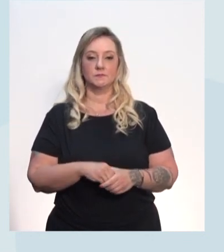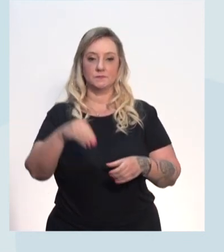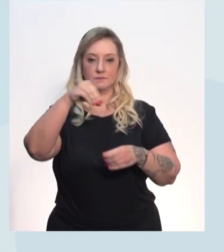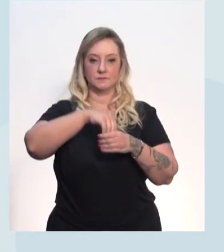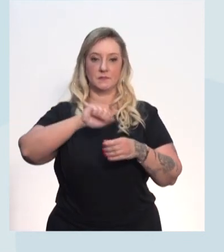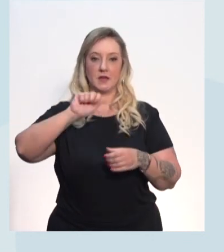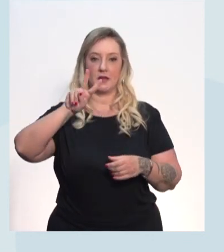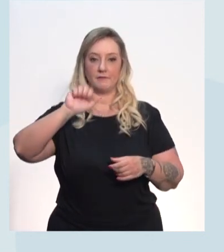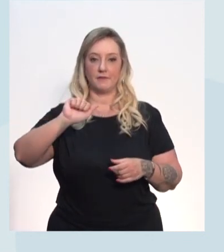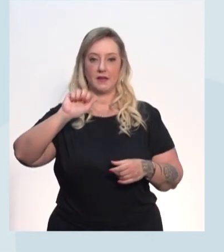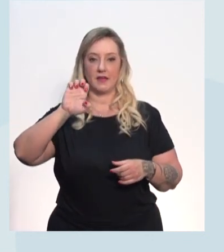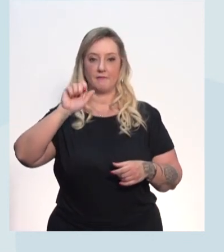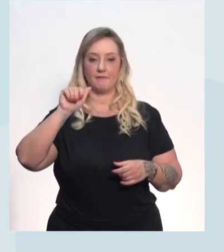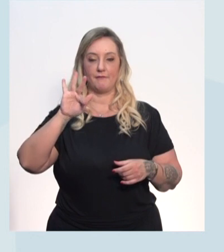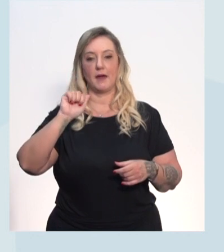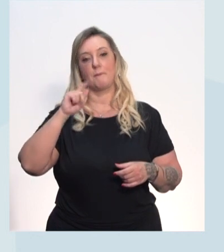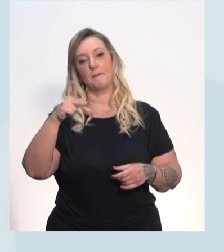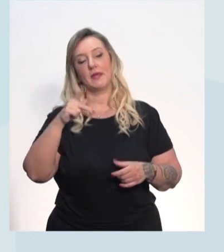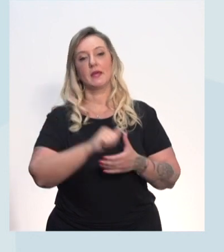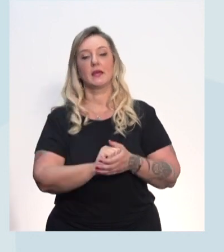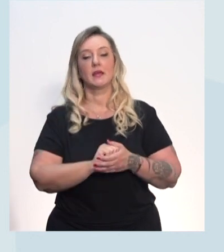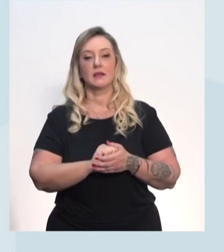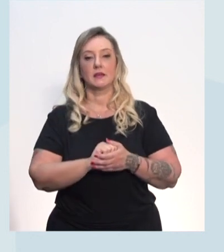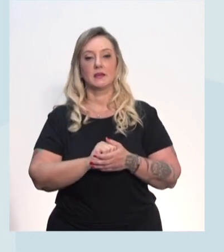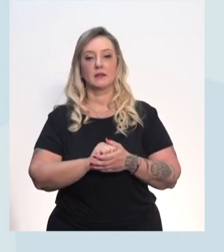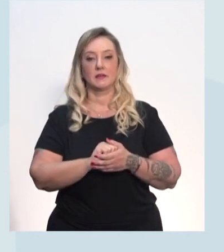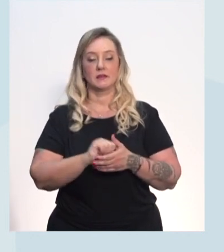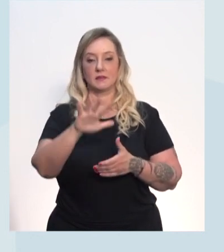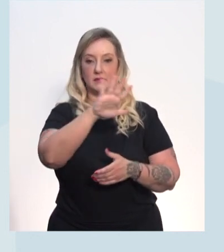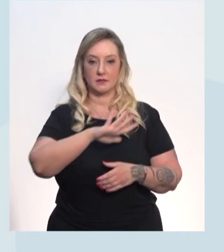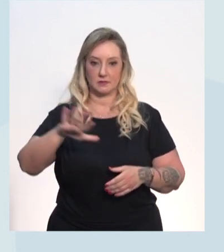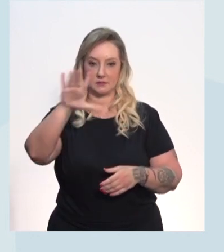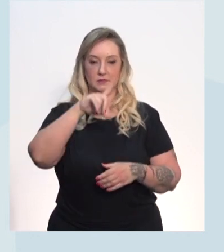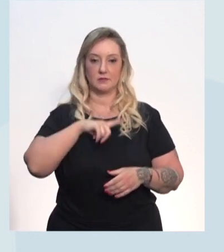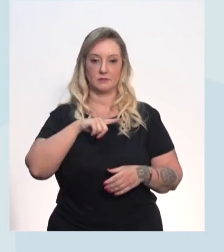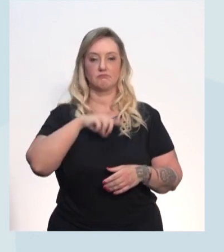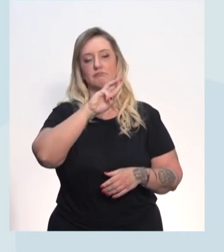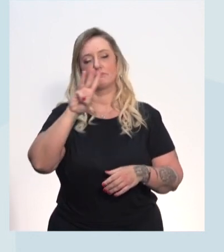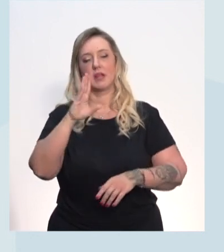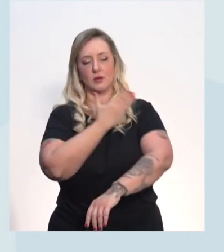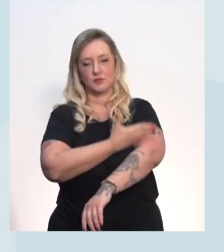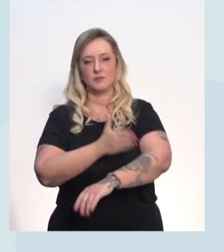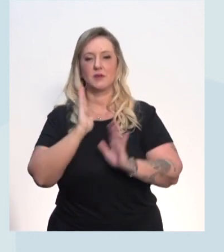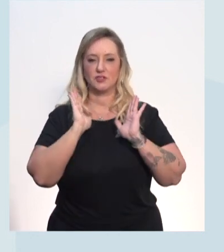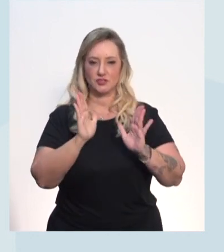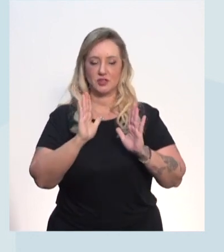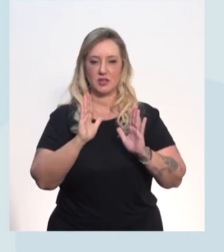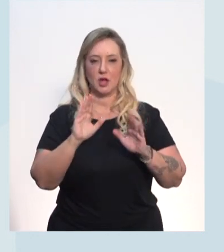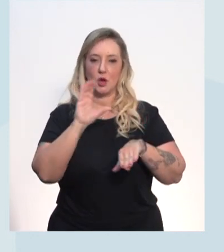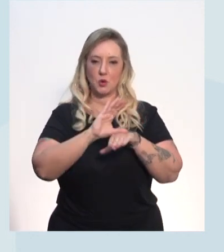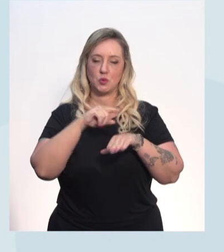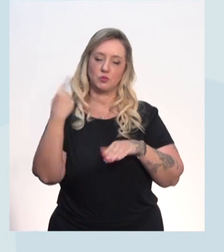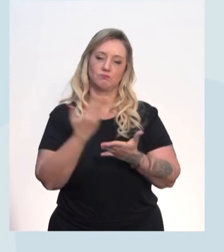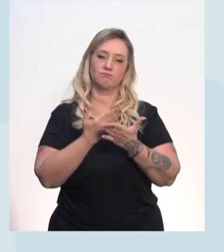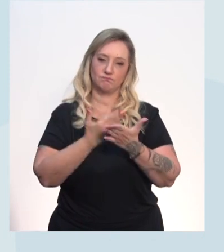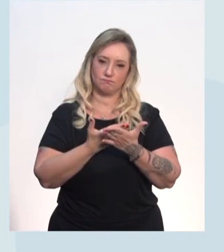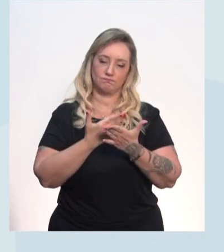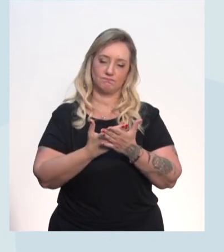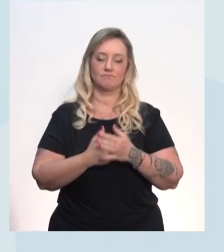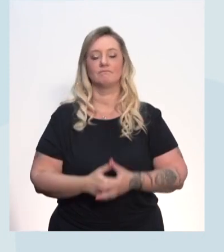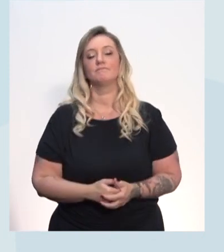isso. Seguindo aí na apresentação, só para a gente relembrar, e caso algum professor, alguma professora ainda não